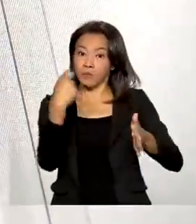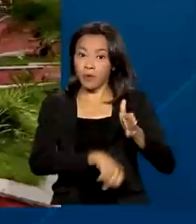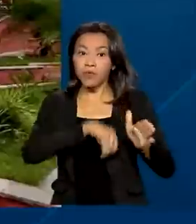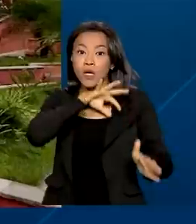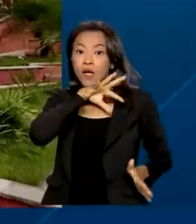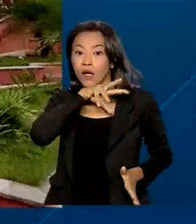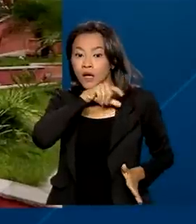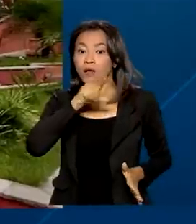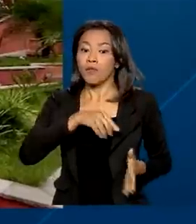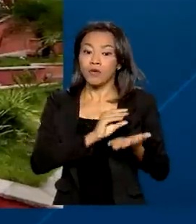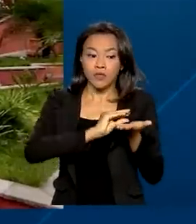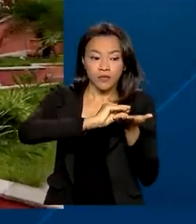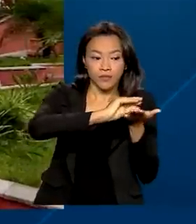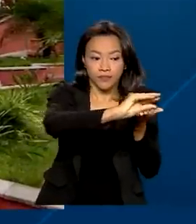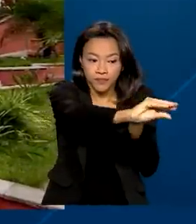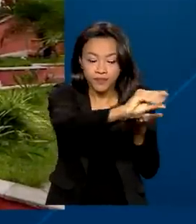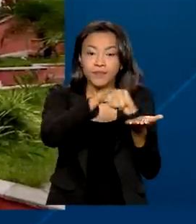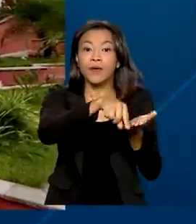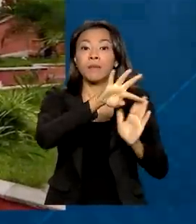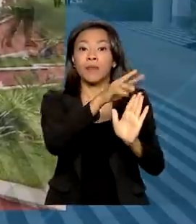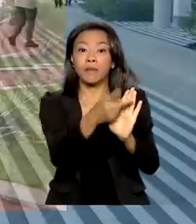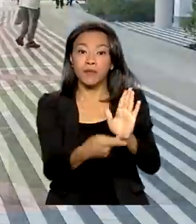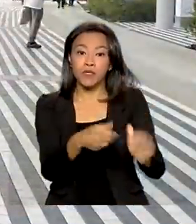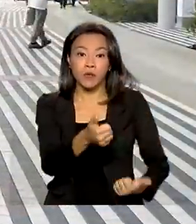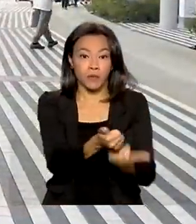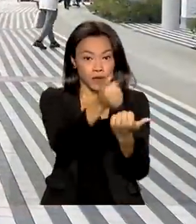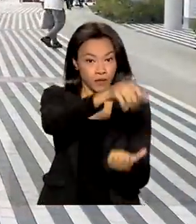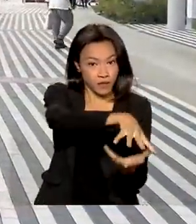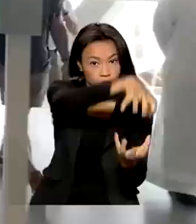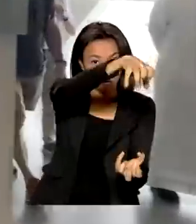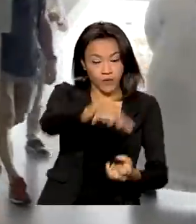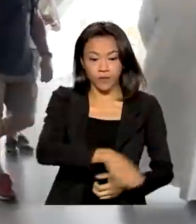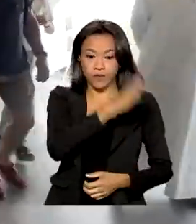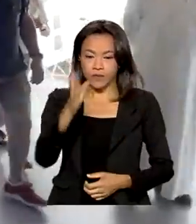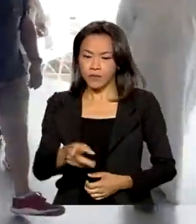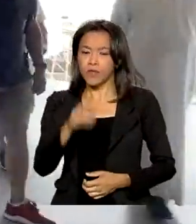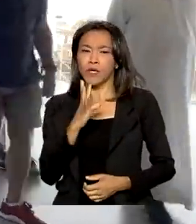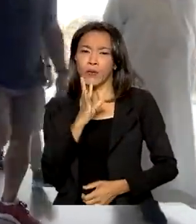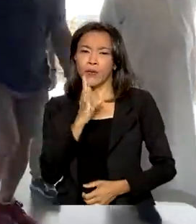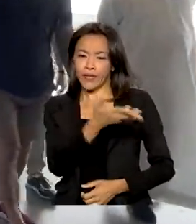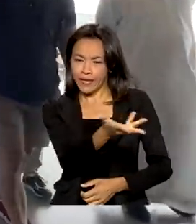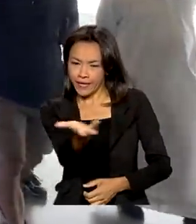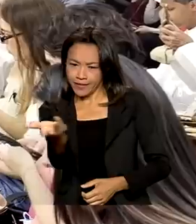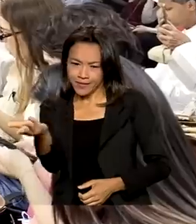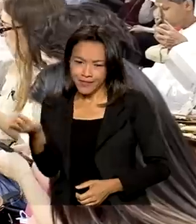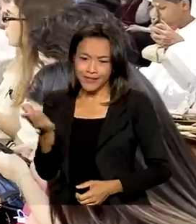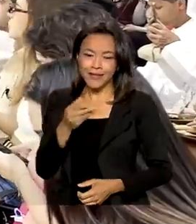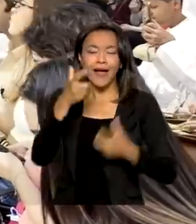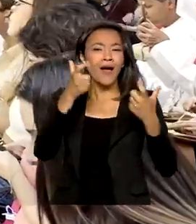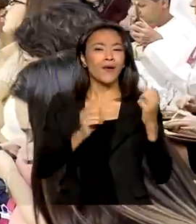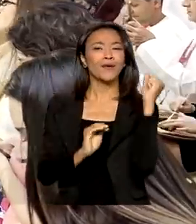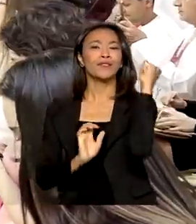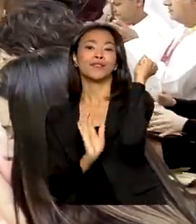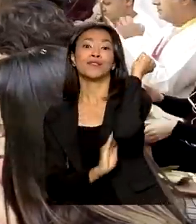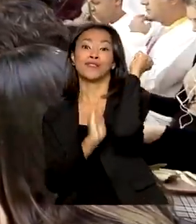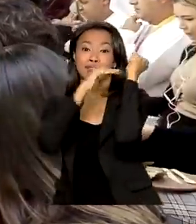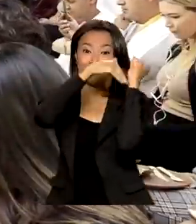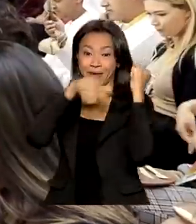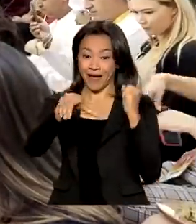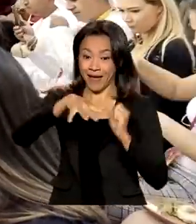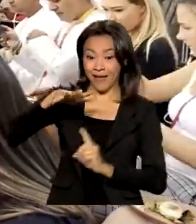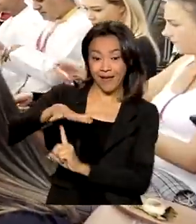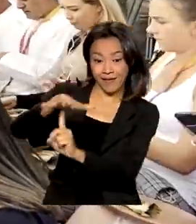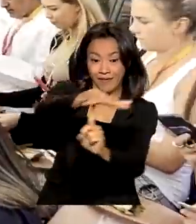a projetos de apoio aos idosos. E conheça um dos destaques do pavilhão Brasil na Expo Dubai, a